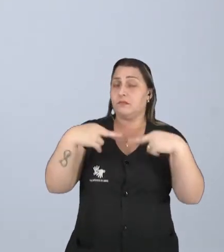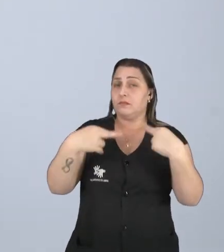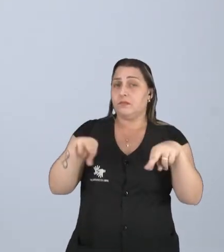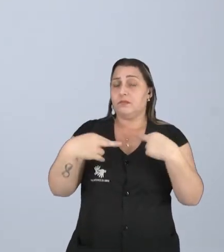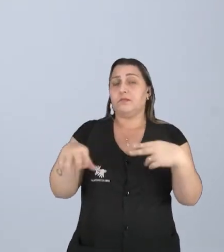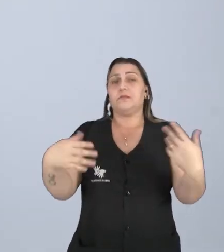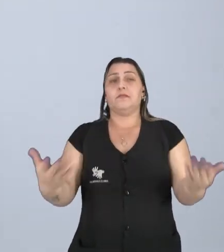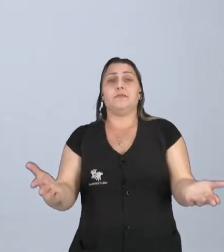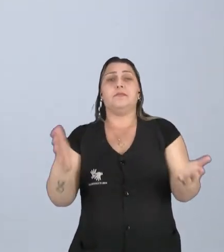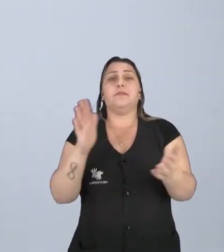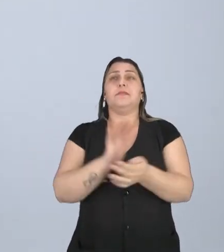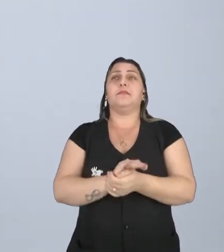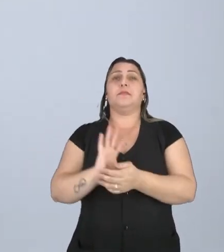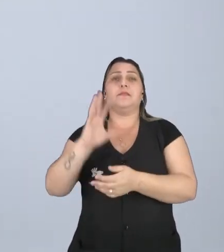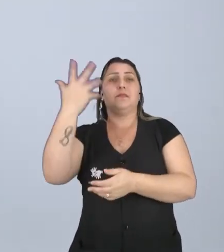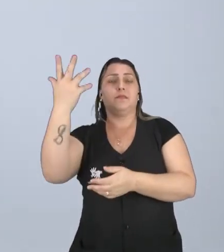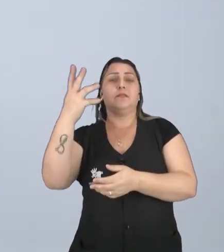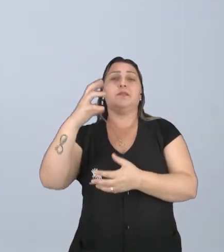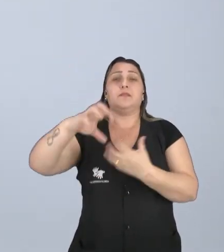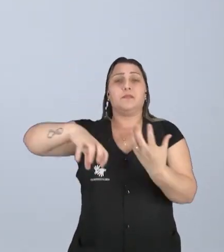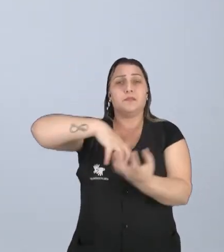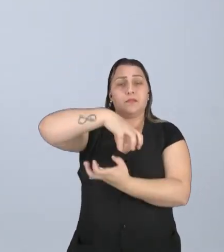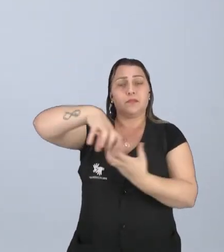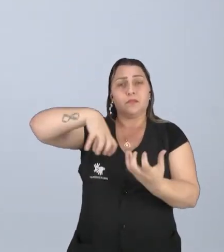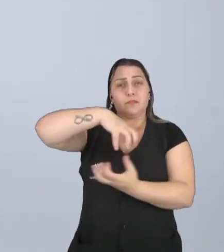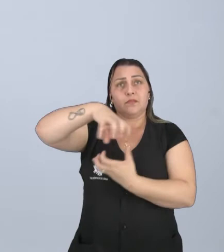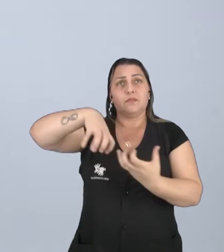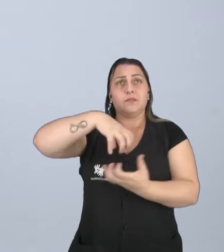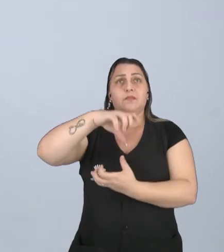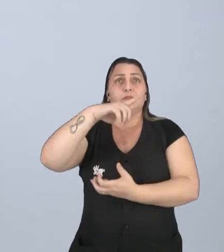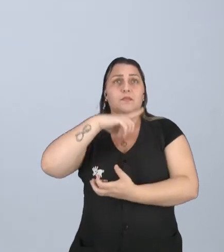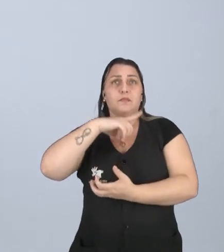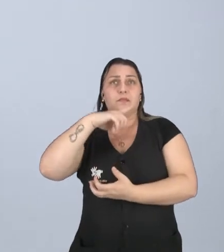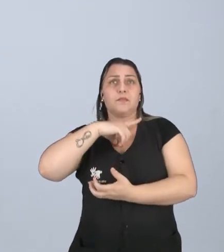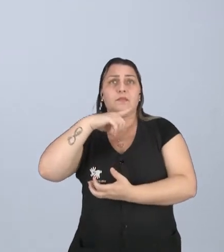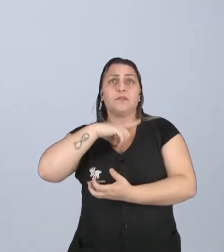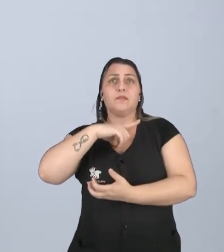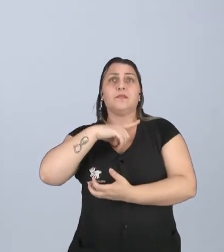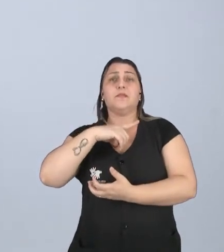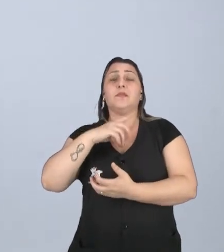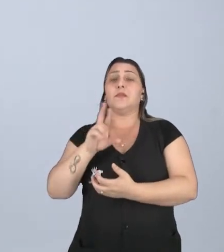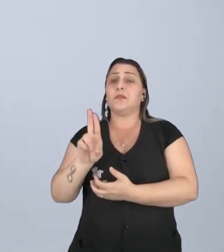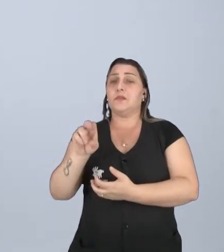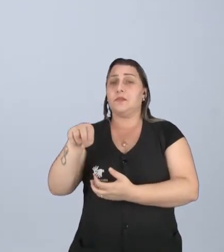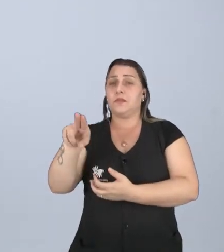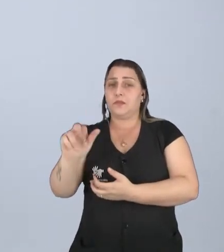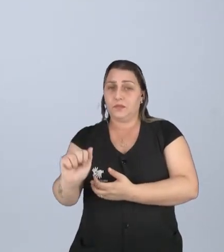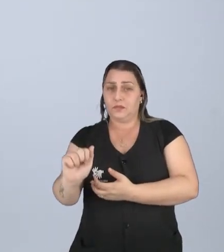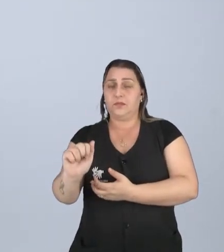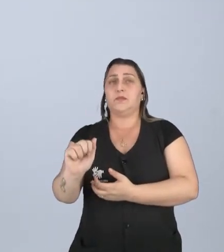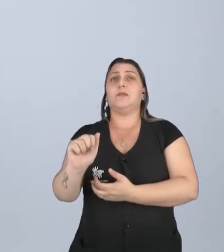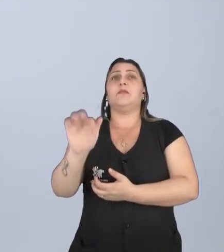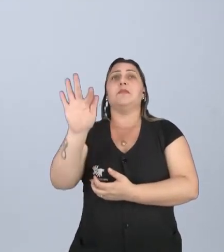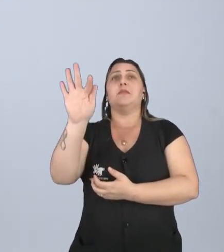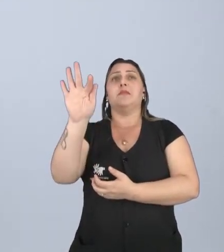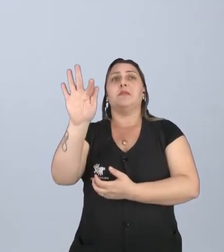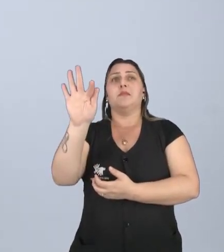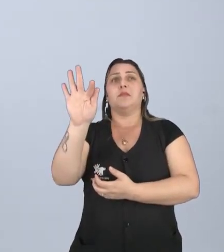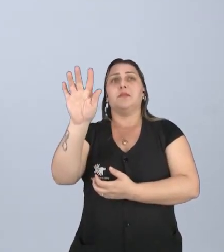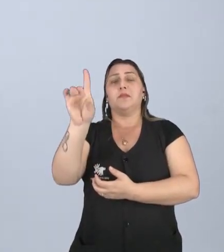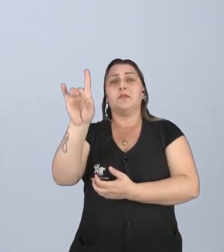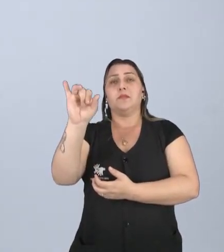Principalmente pelos liberais, acontecem algumas revoluções. E aí a gente vai ter uma regência una, né? A regência